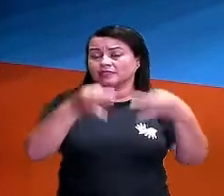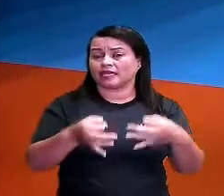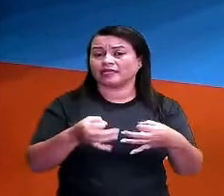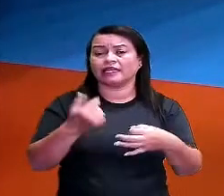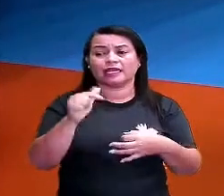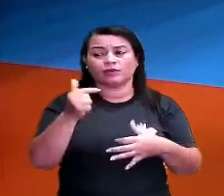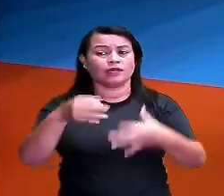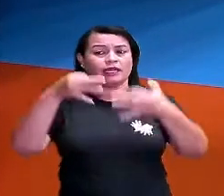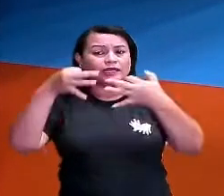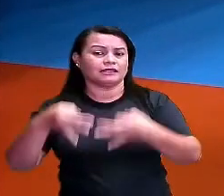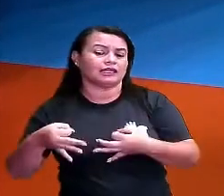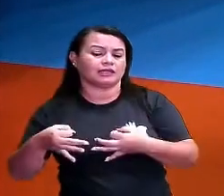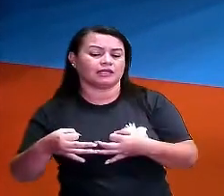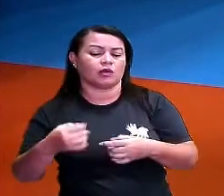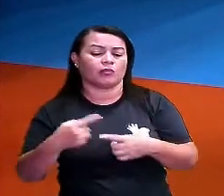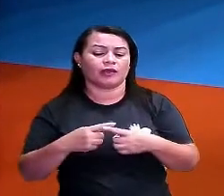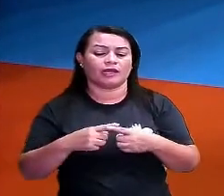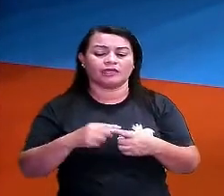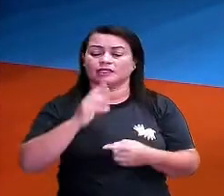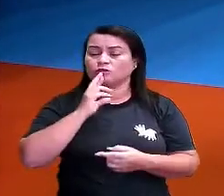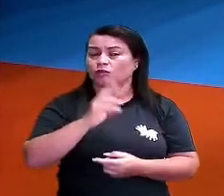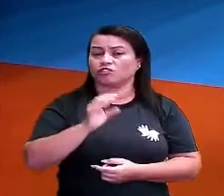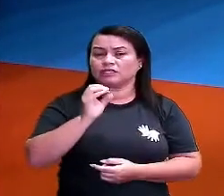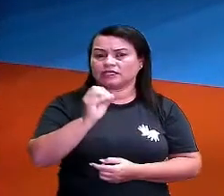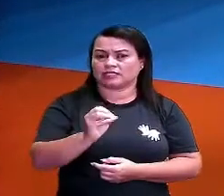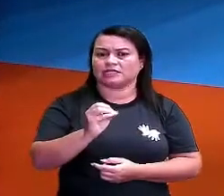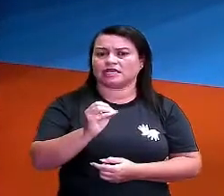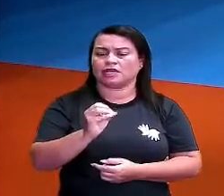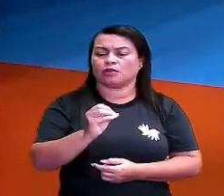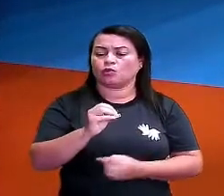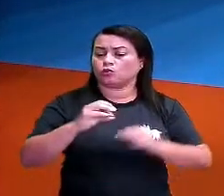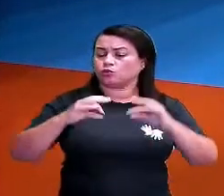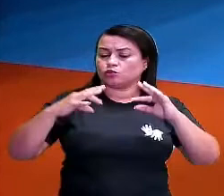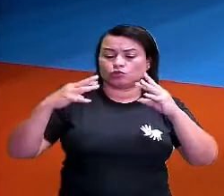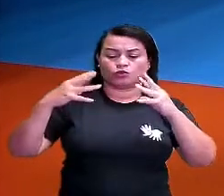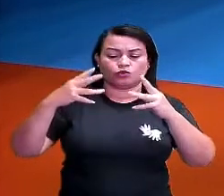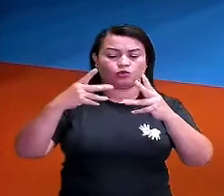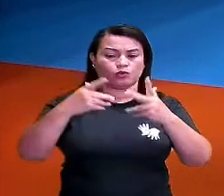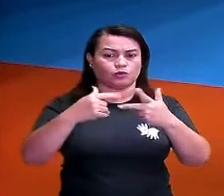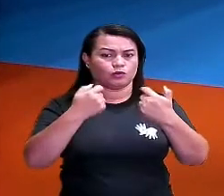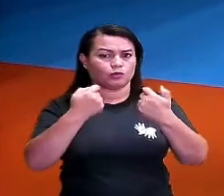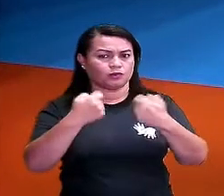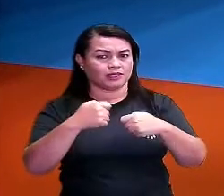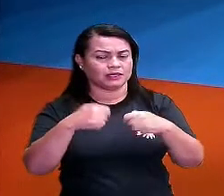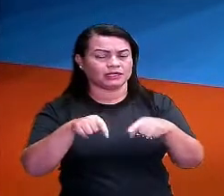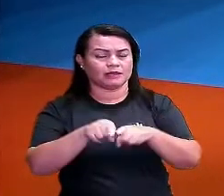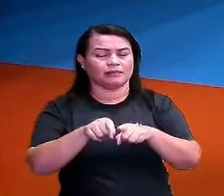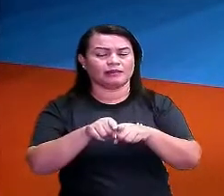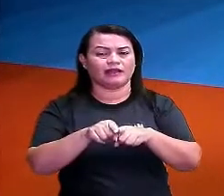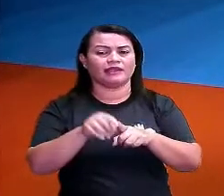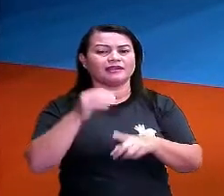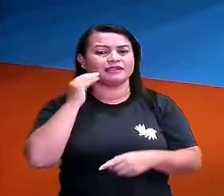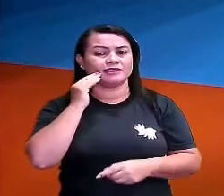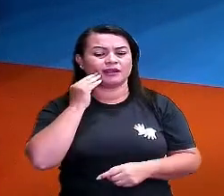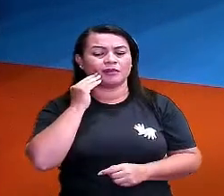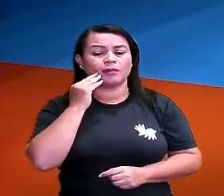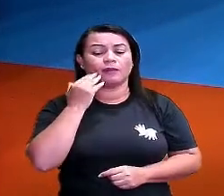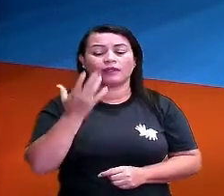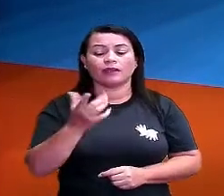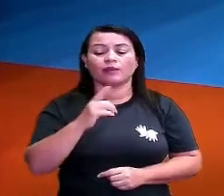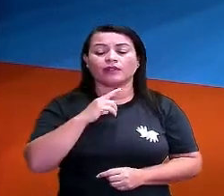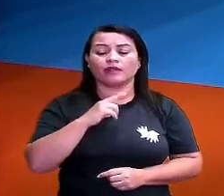exata. Porque se o resto der 0, essa operação aqui também vai ser satisfatória, tá? E